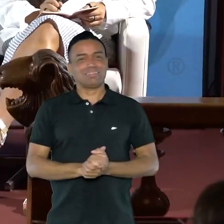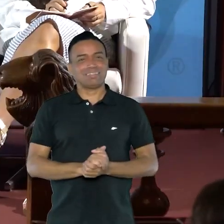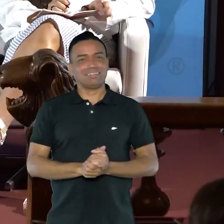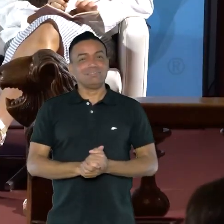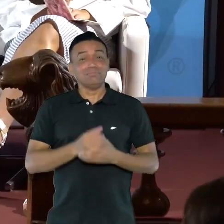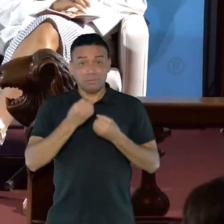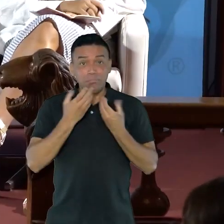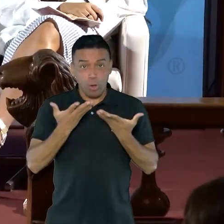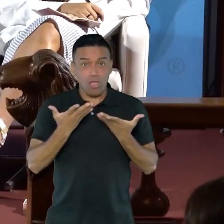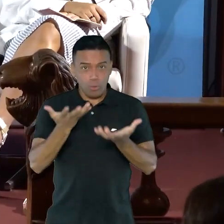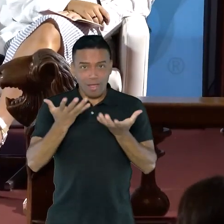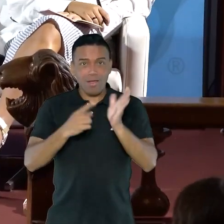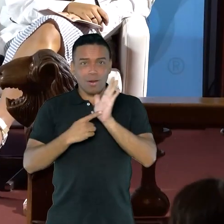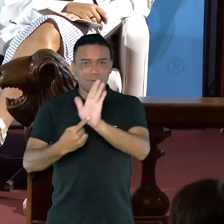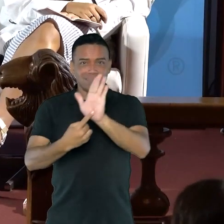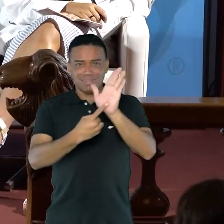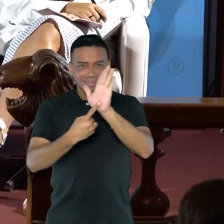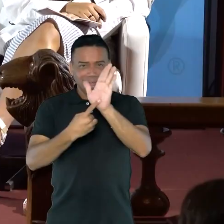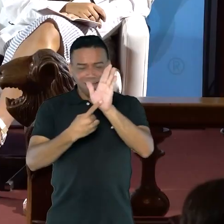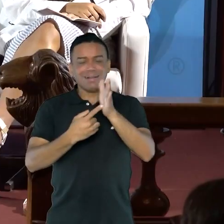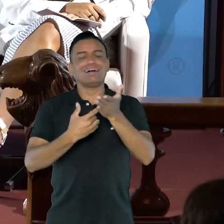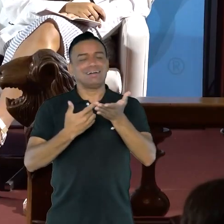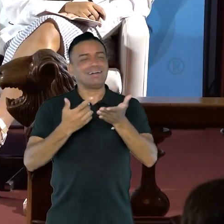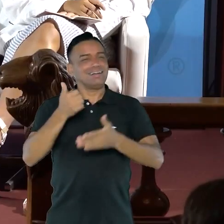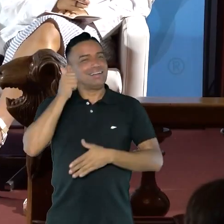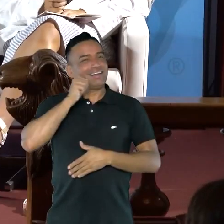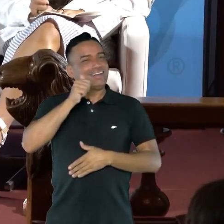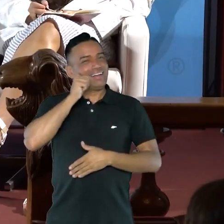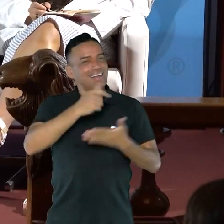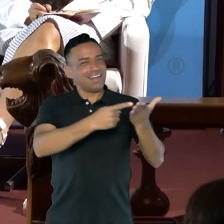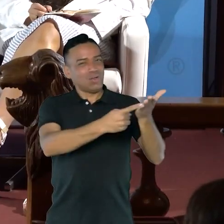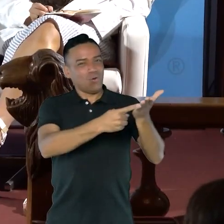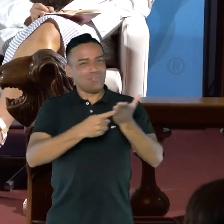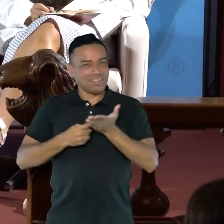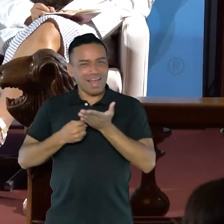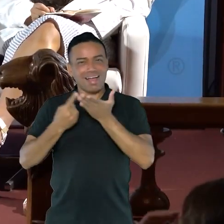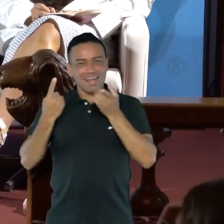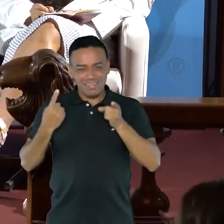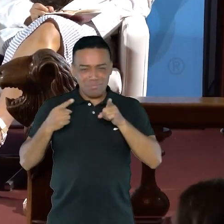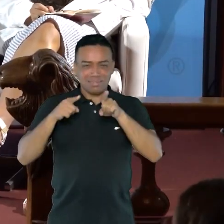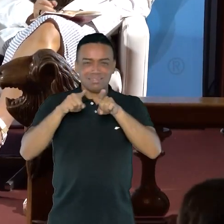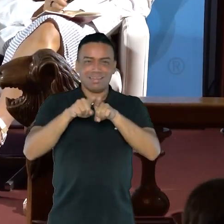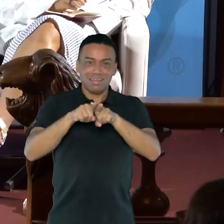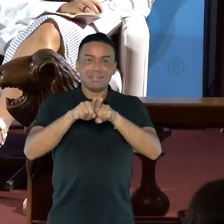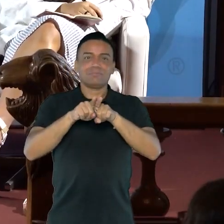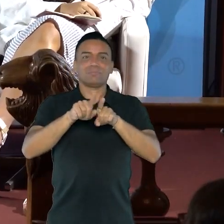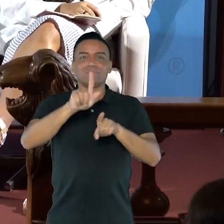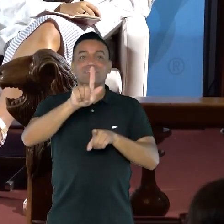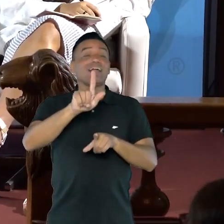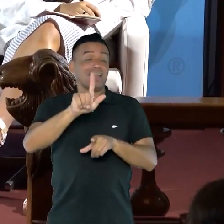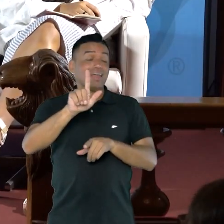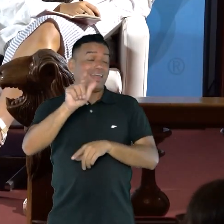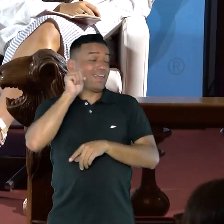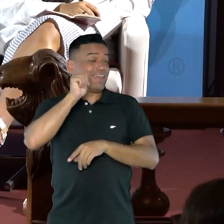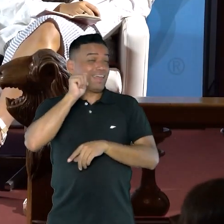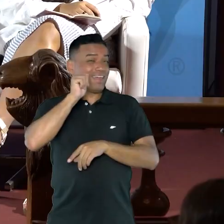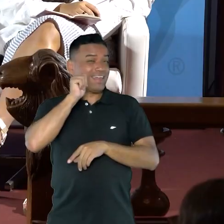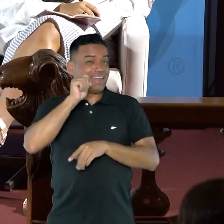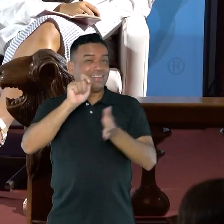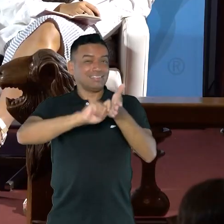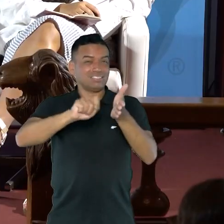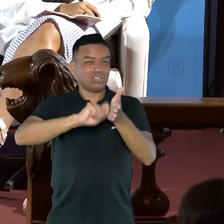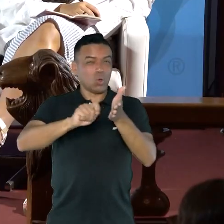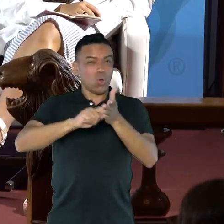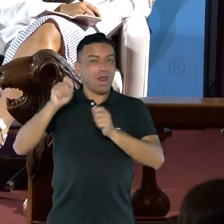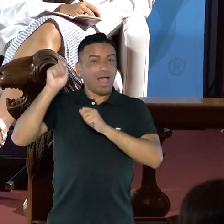quero apresentar aqui a minha ilustre parceira aqui desse espaço, a nossa convidada, a